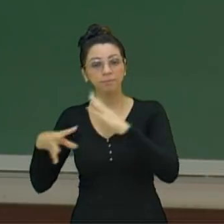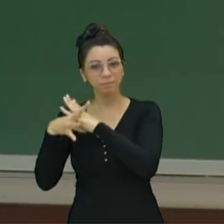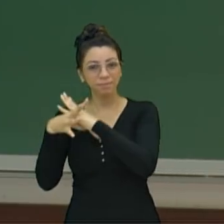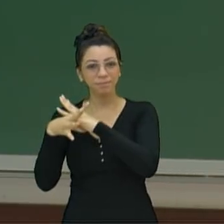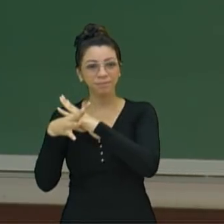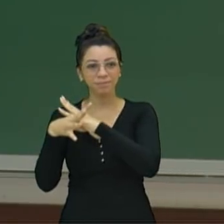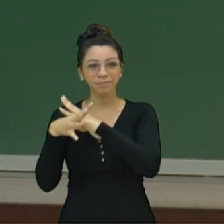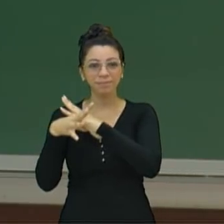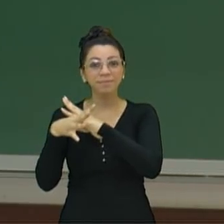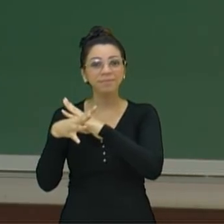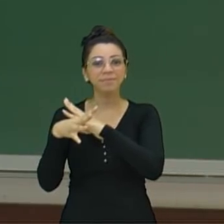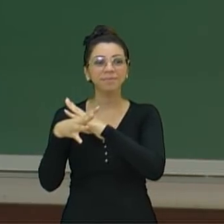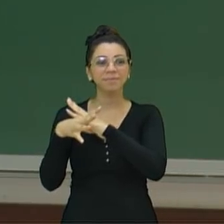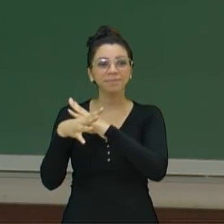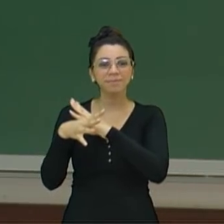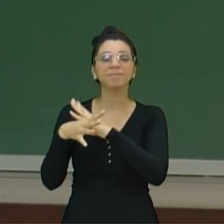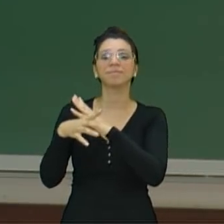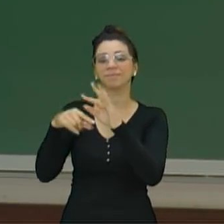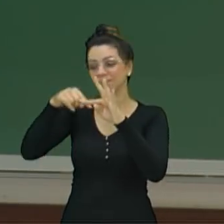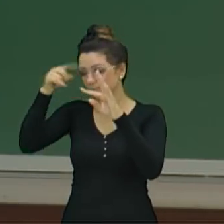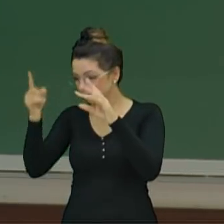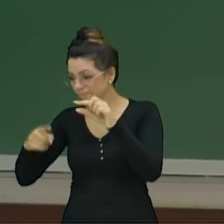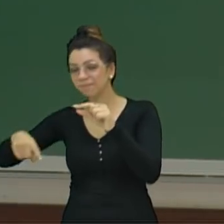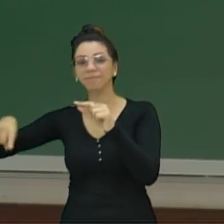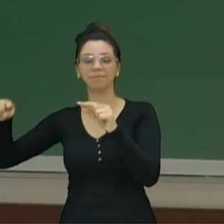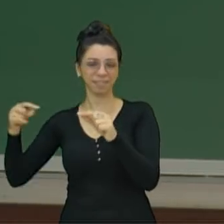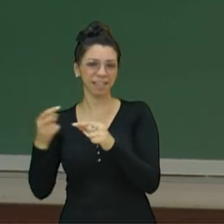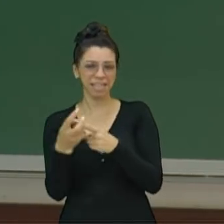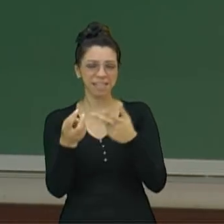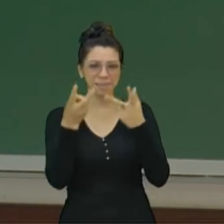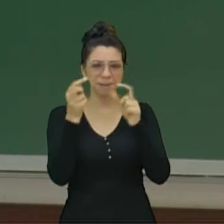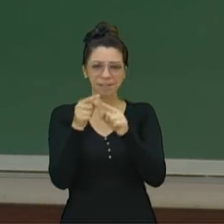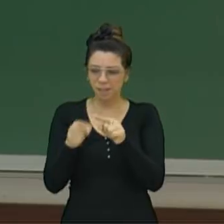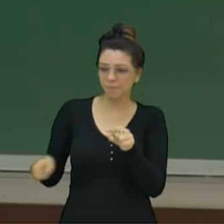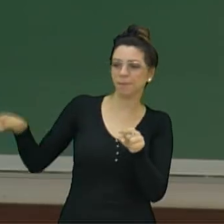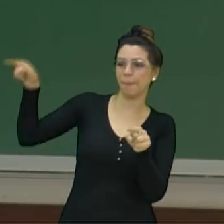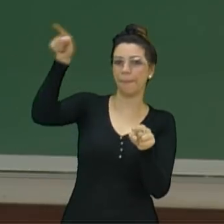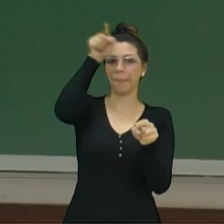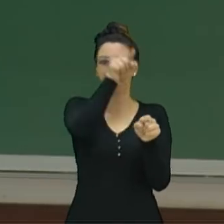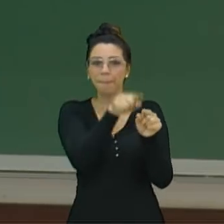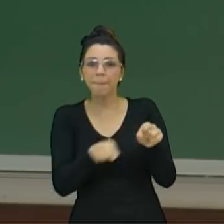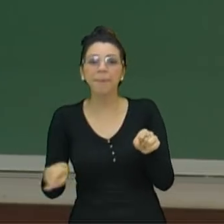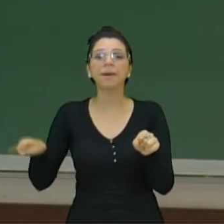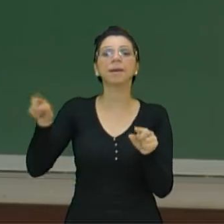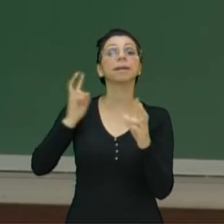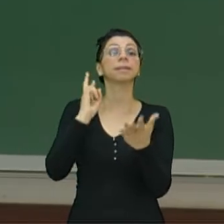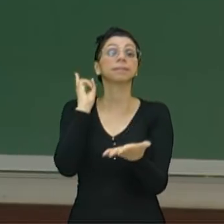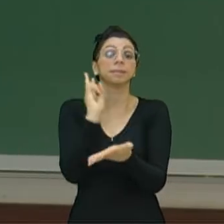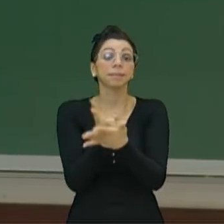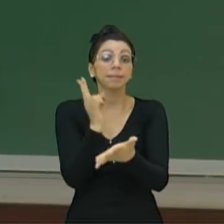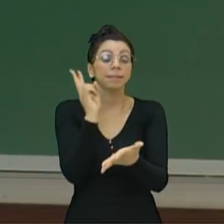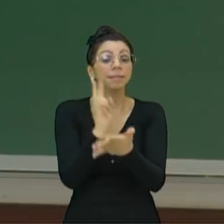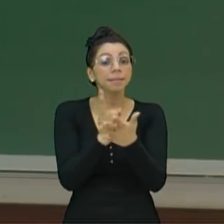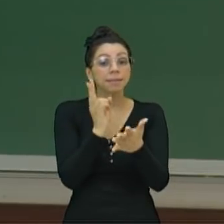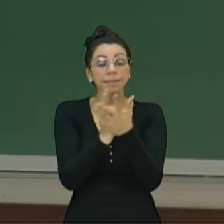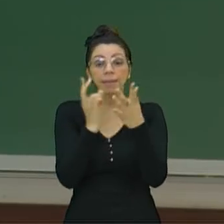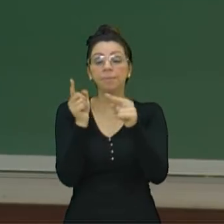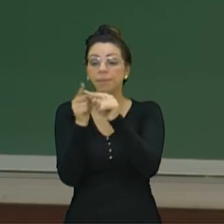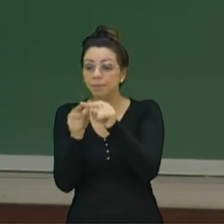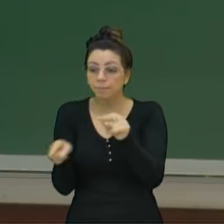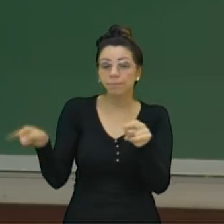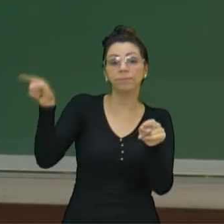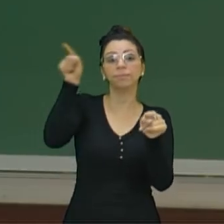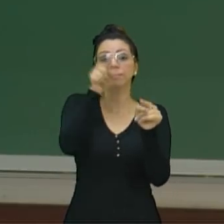axônio. Chega no dendrito do outro, no corpo celular e no axônio. Sempre esse sentido, ou seja, é